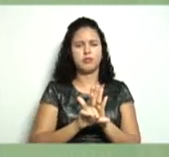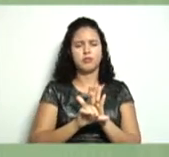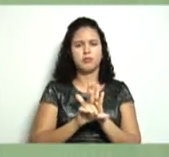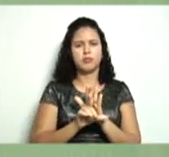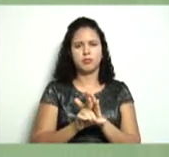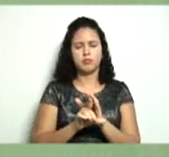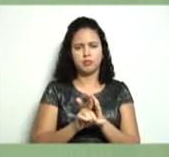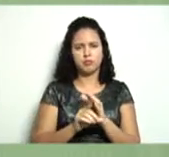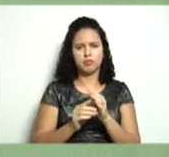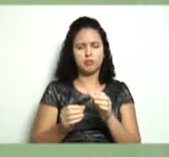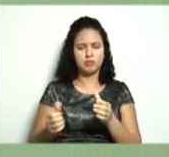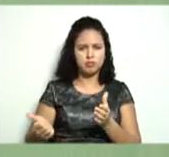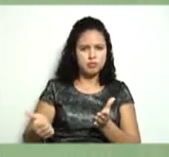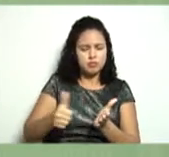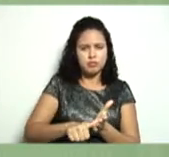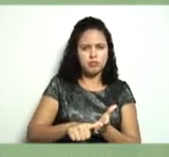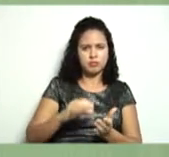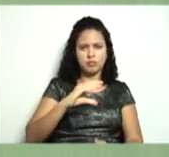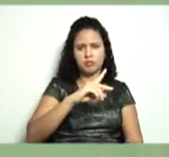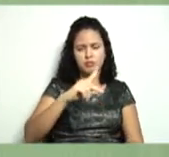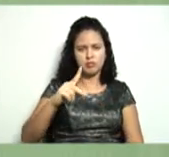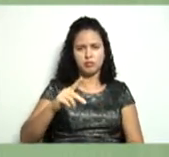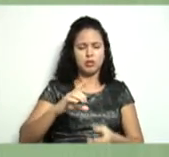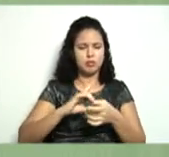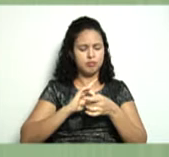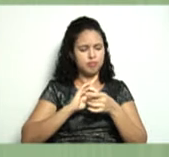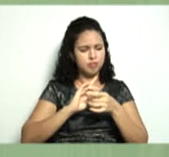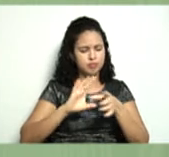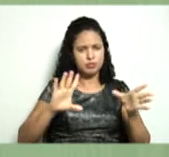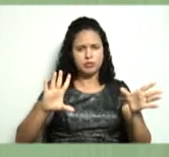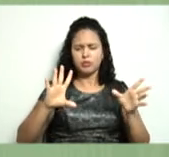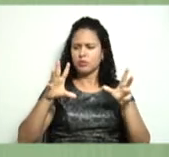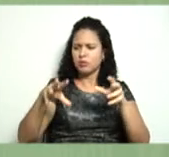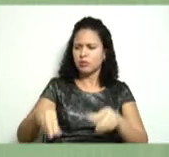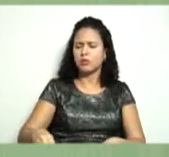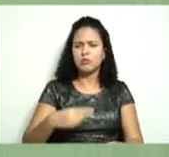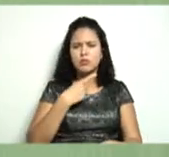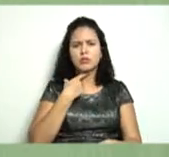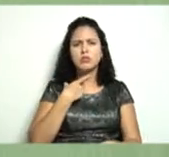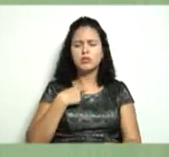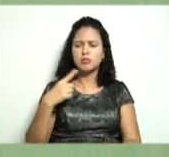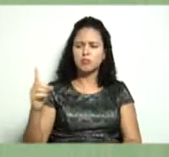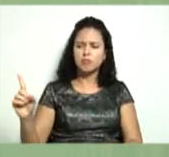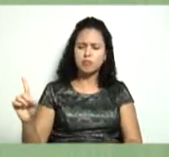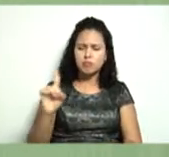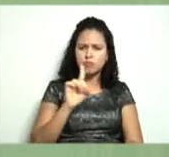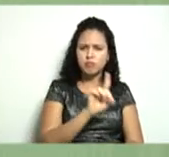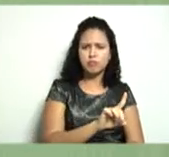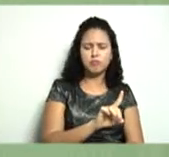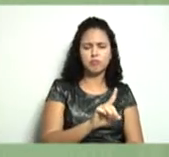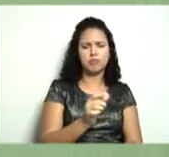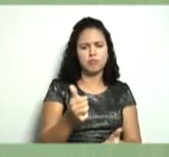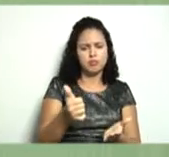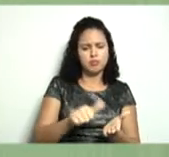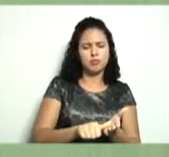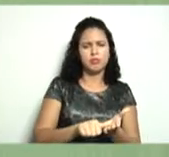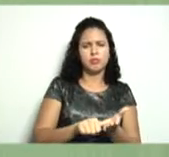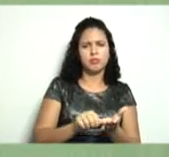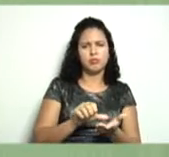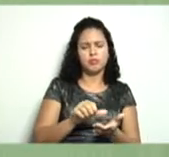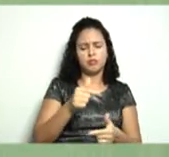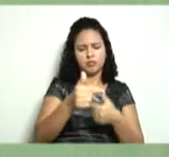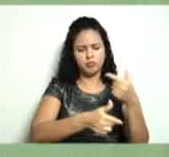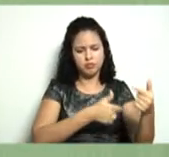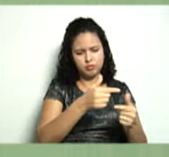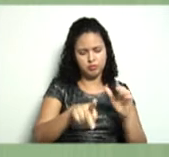o ingresso nas cooperativas ele é livre a todos que desejarem utilizar os serviços prestados pela sociedade,